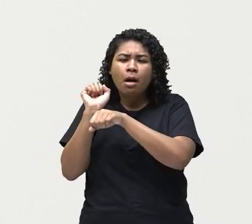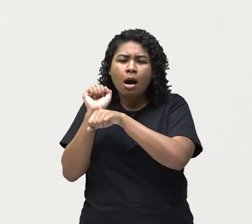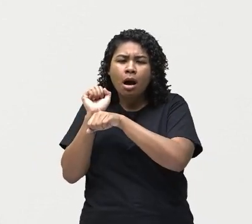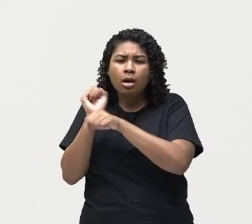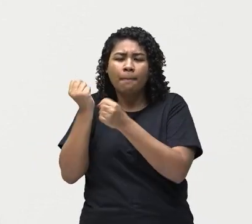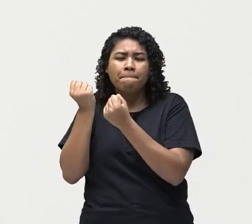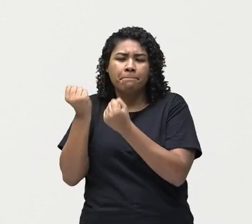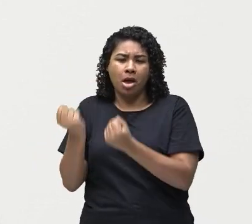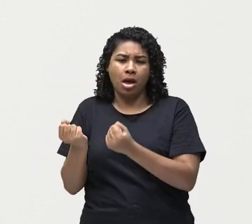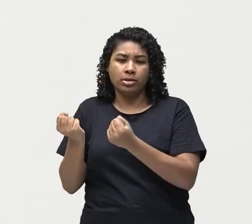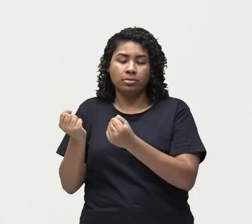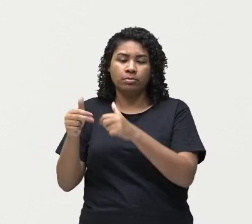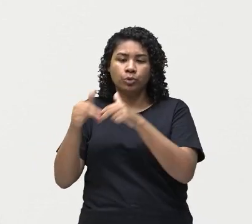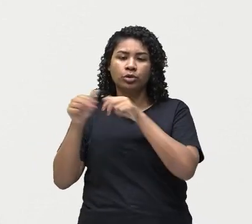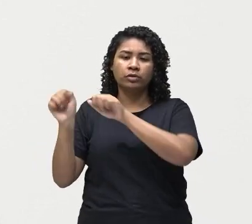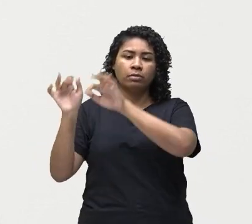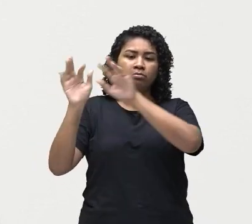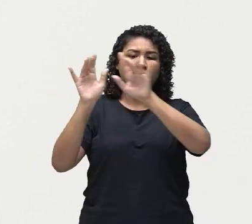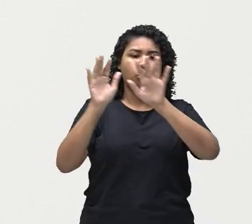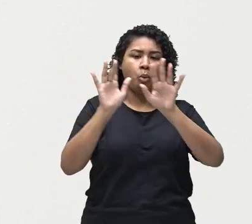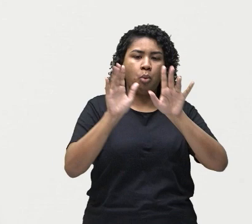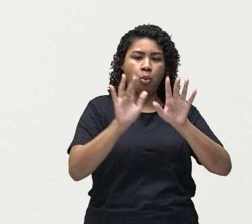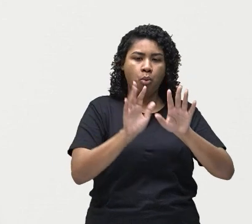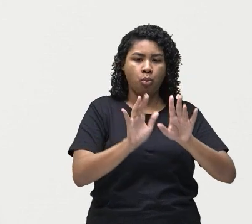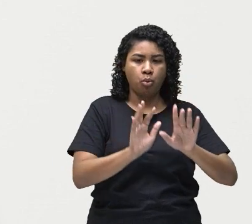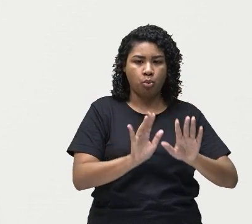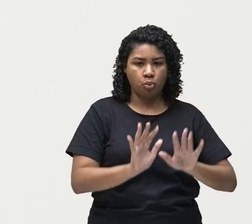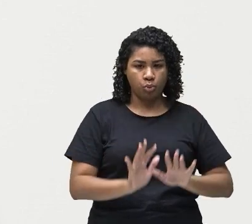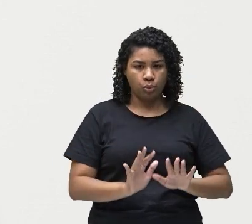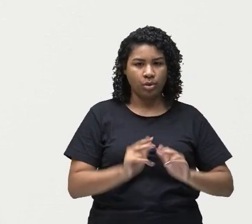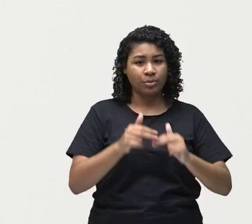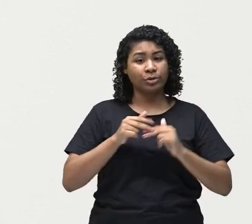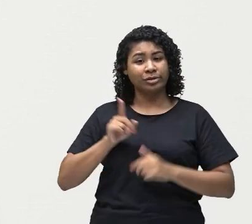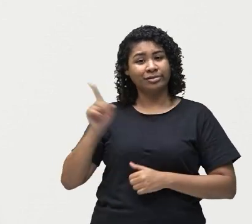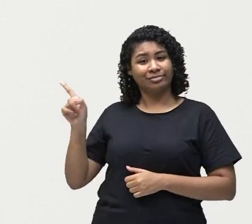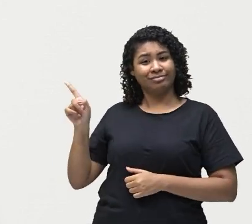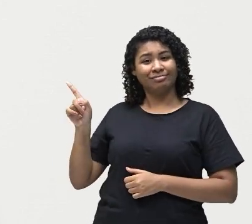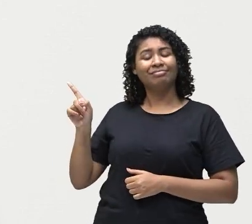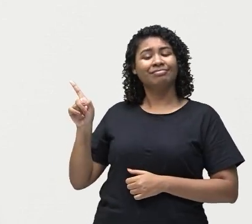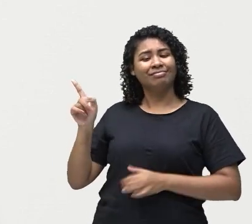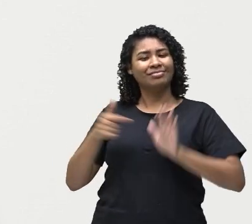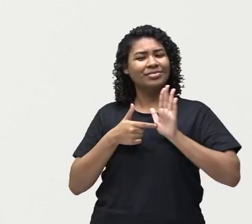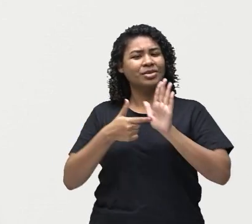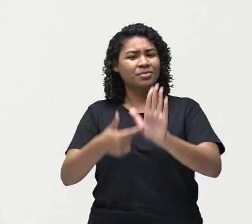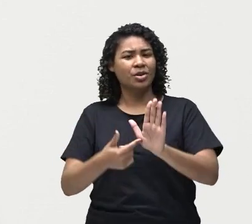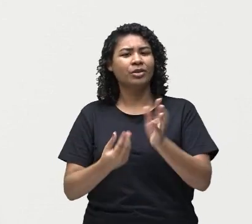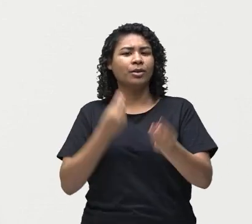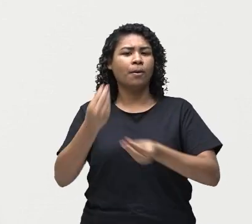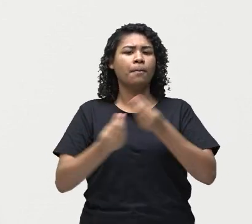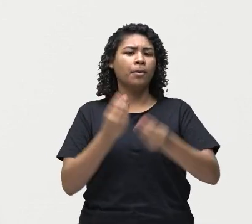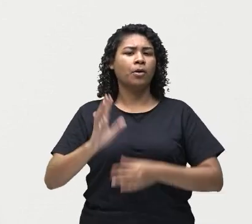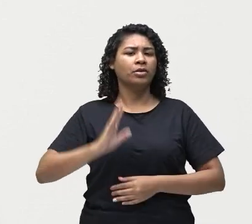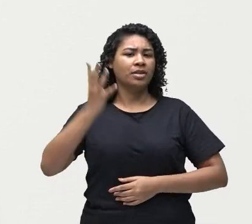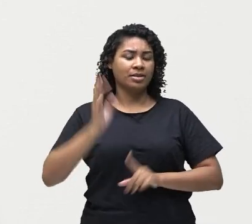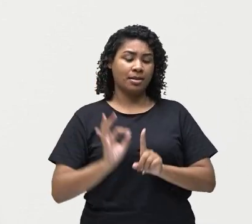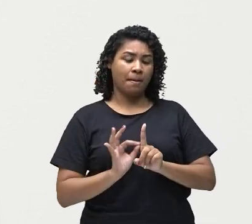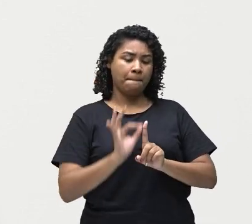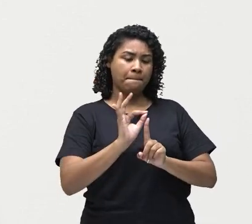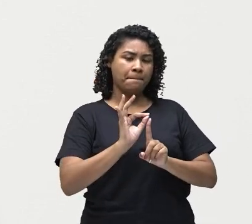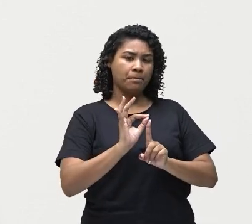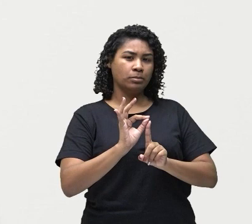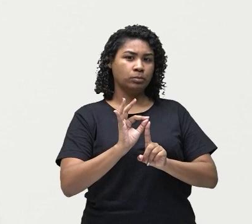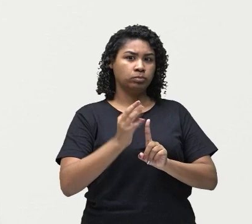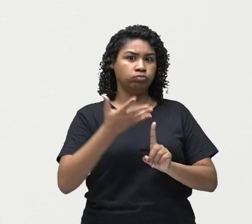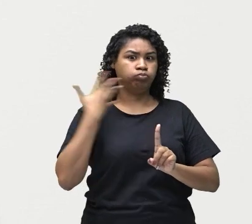ela vai descer tá então aqui a gente tem a demonstração das moléculas relacionadas às temperaturas altas